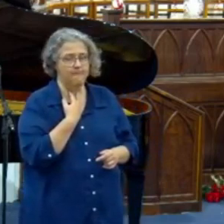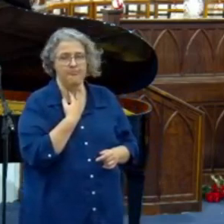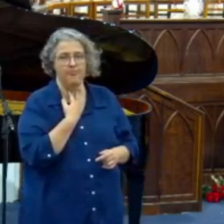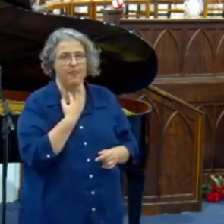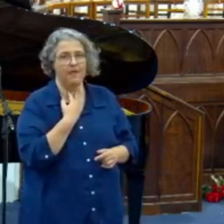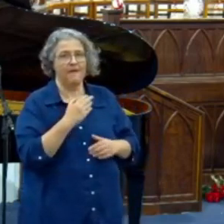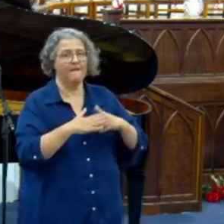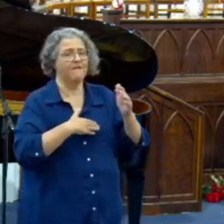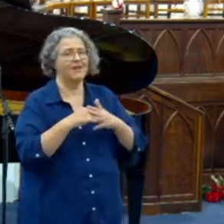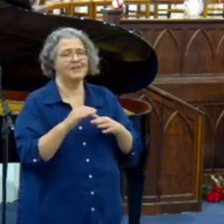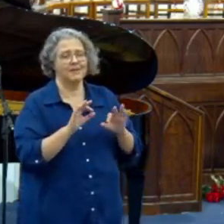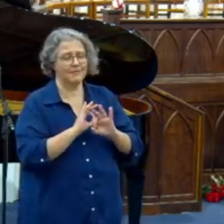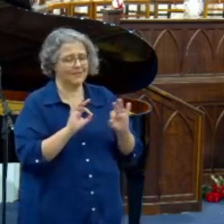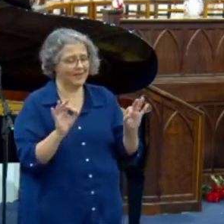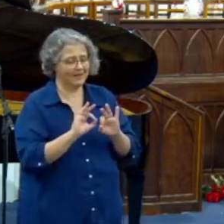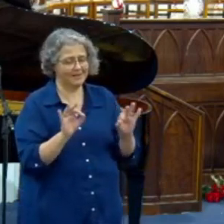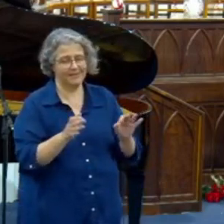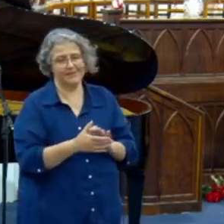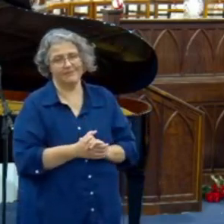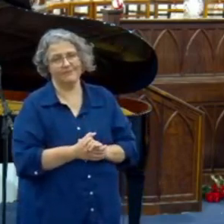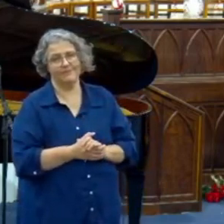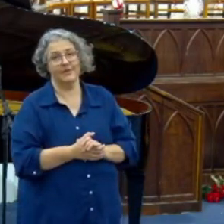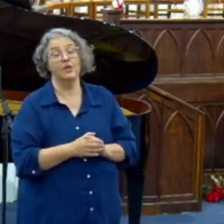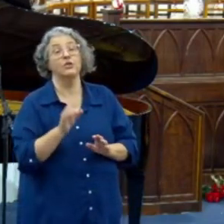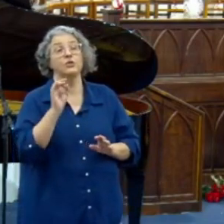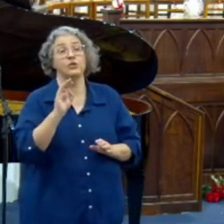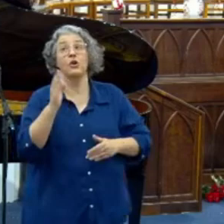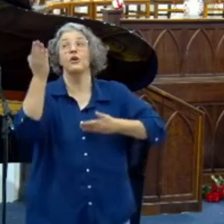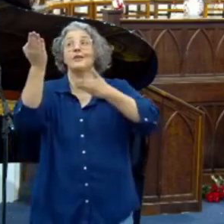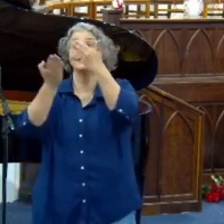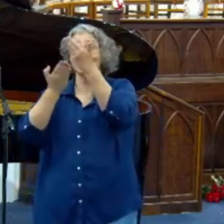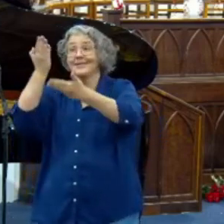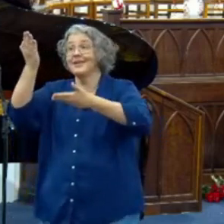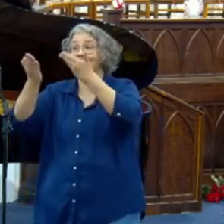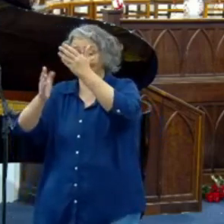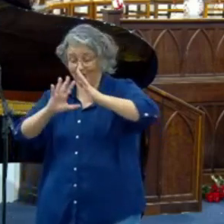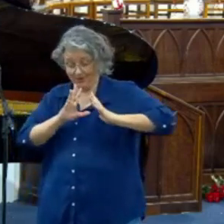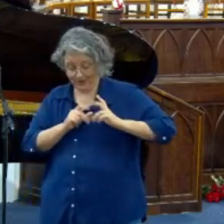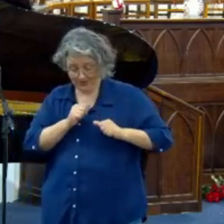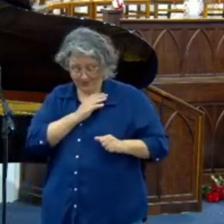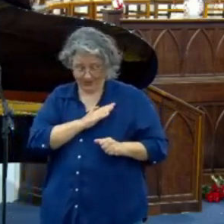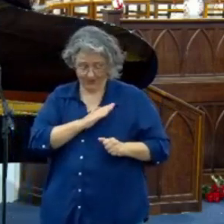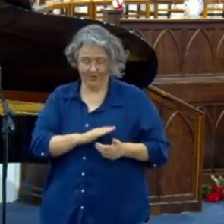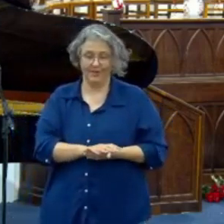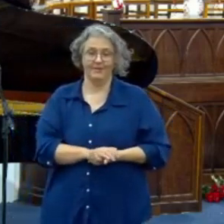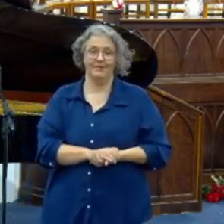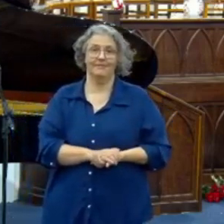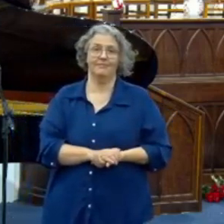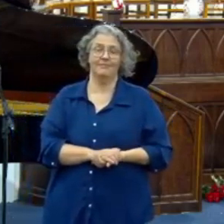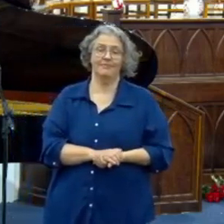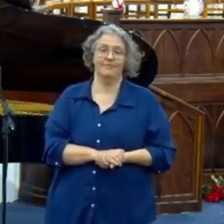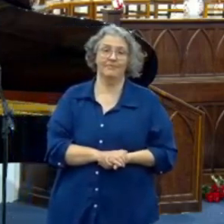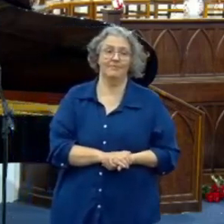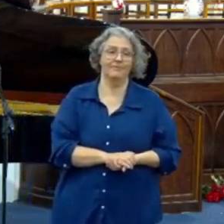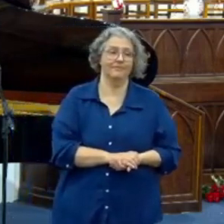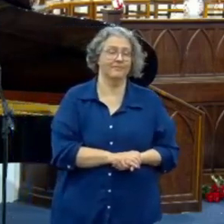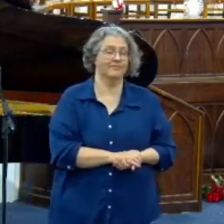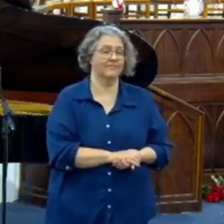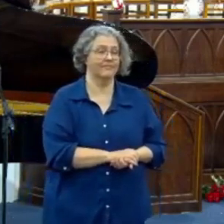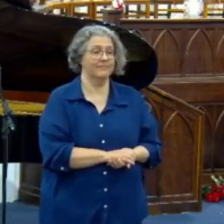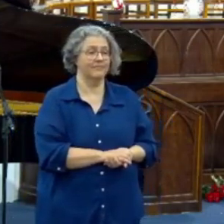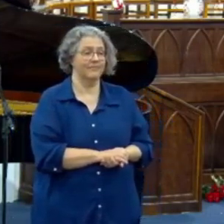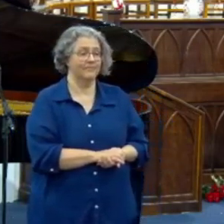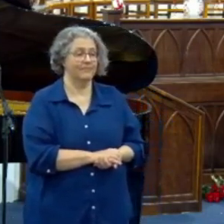fazer mais nada na nossa vida, a não ser servi-lo de todo o nosso coração. A lei serve para dizer que nós não conseguimos fazer